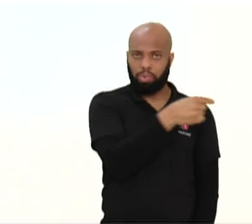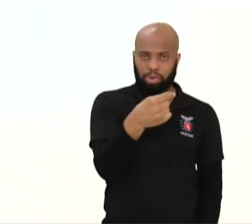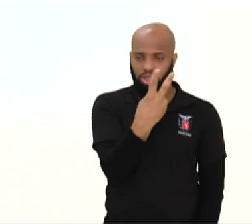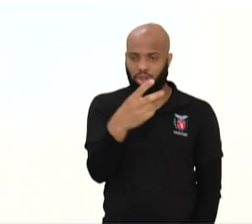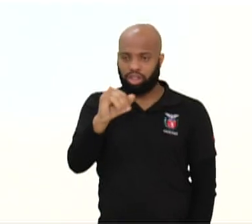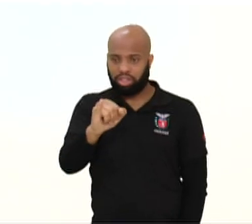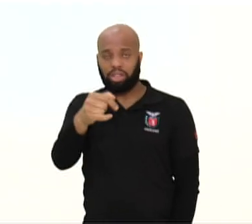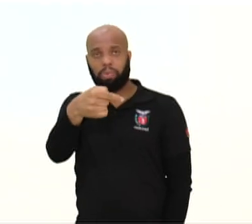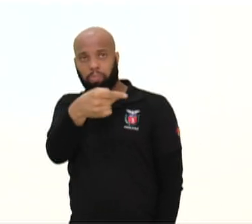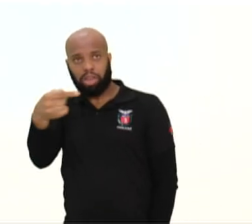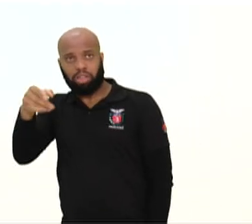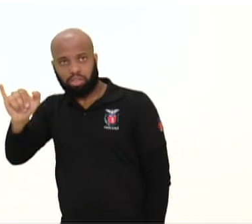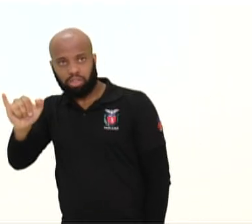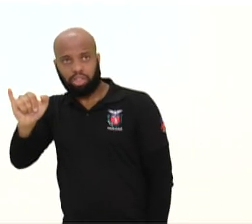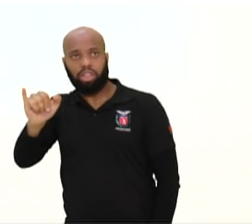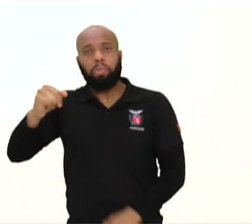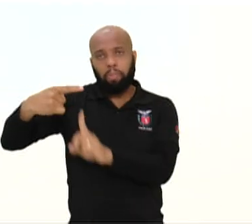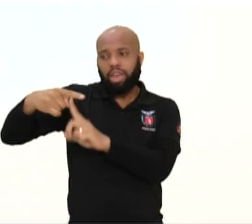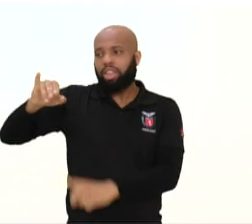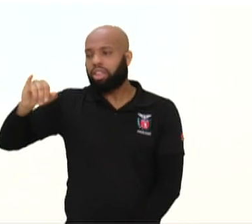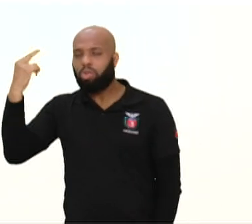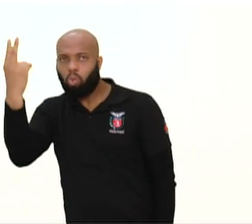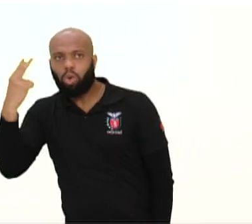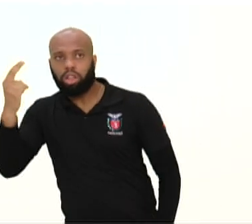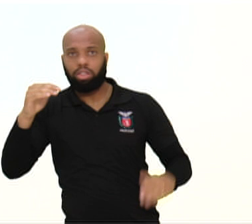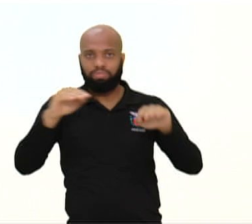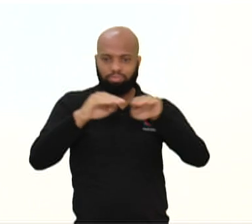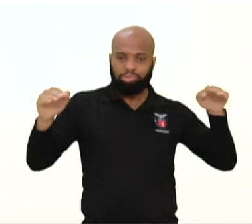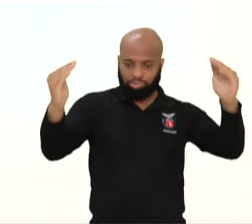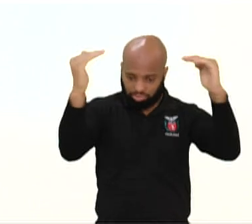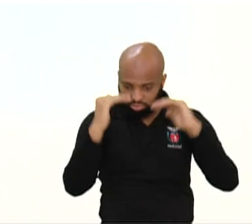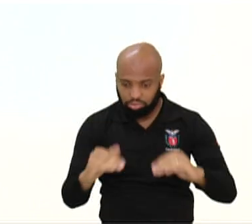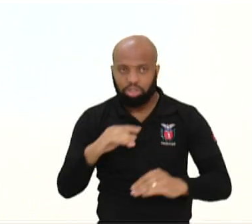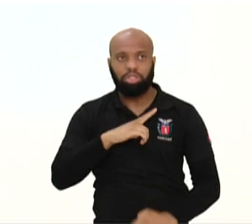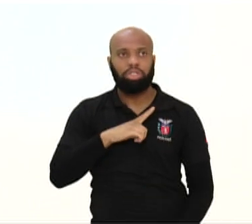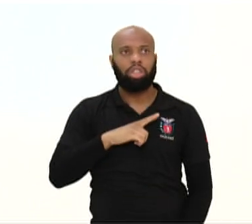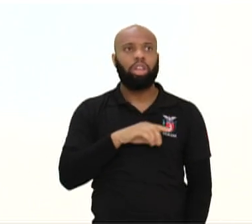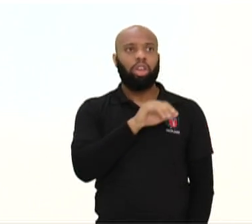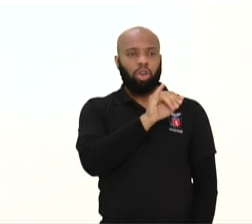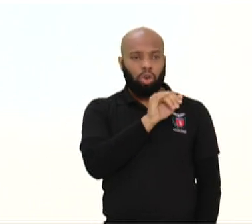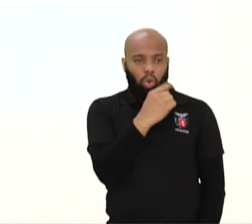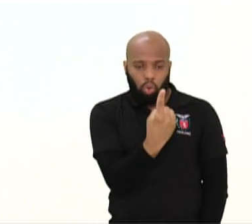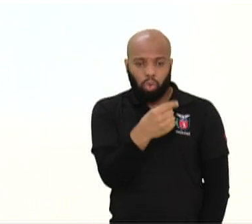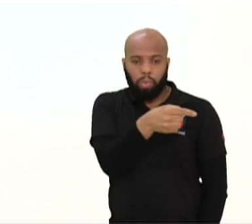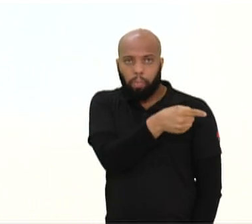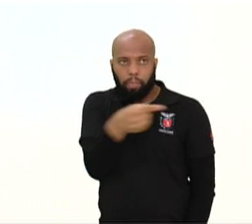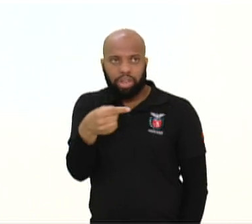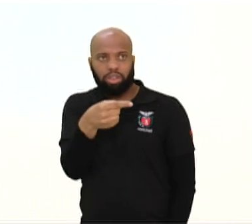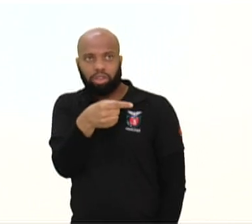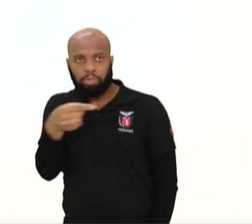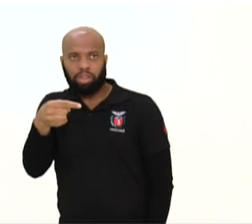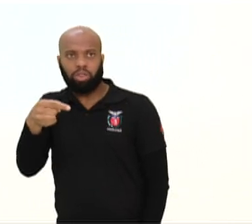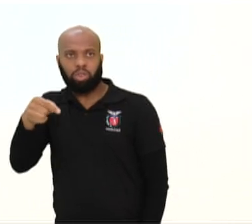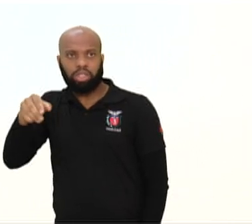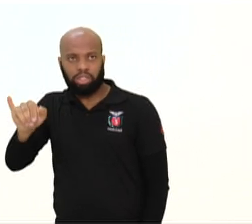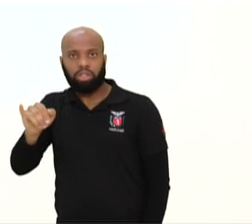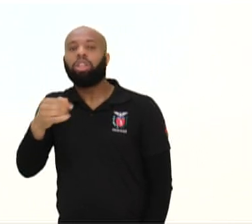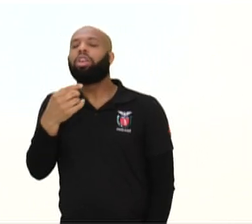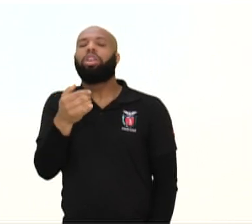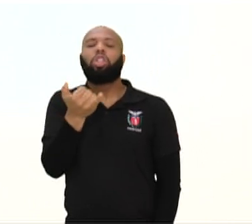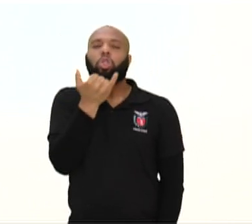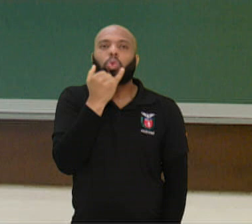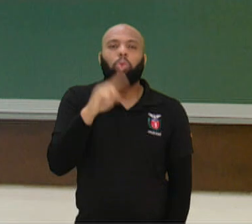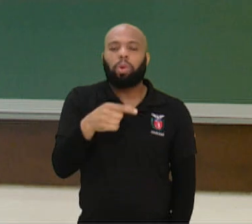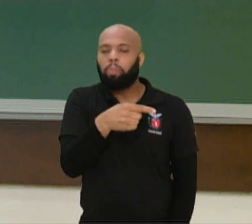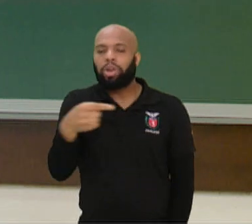2i menos i, mais i ao quadrado, e no denominador eu tenho 1 menos i. Menos 1, desculpa,